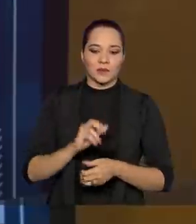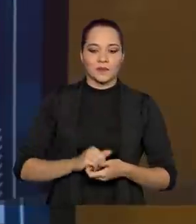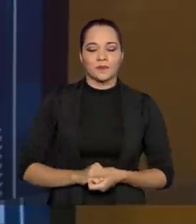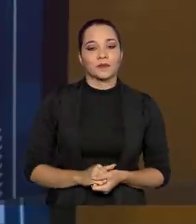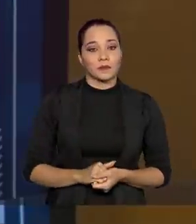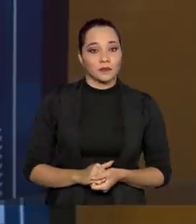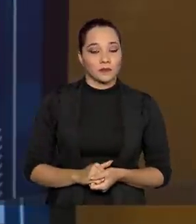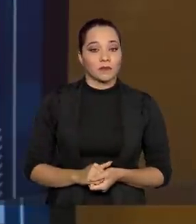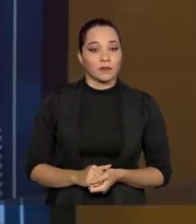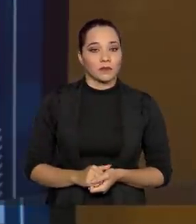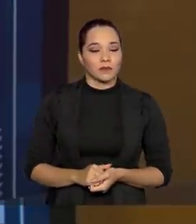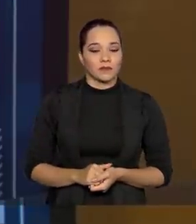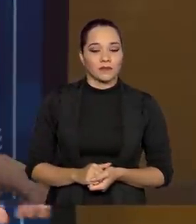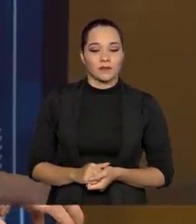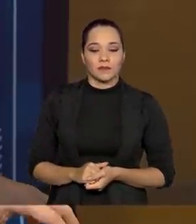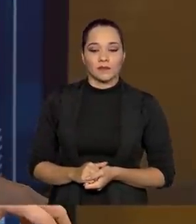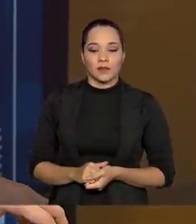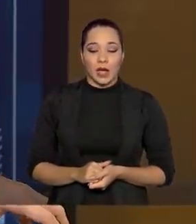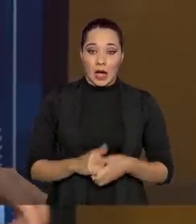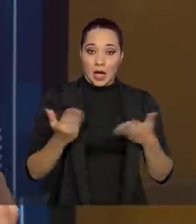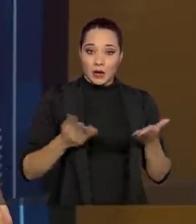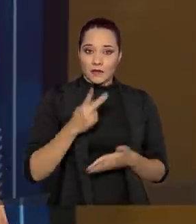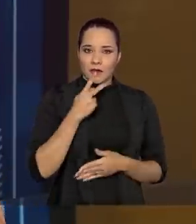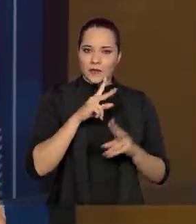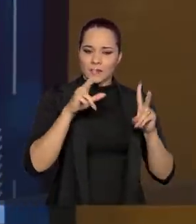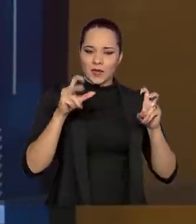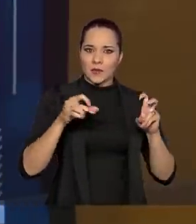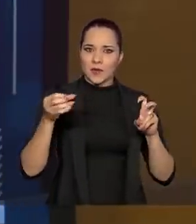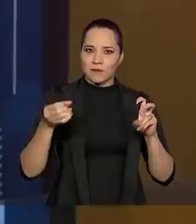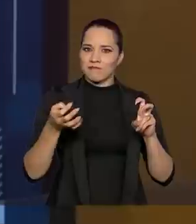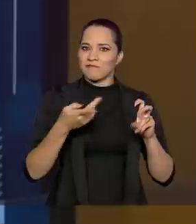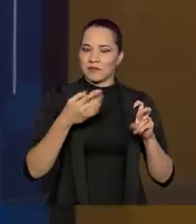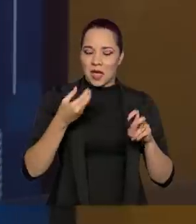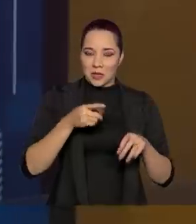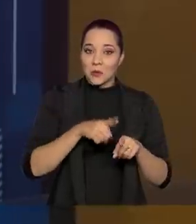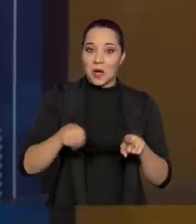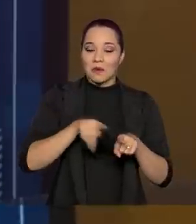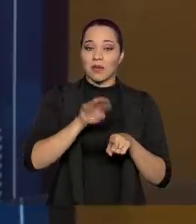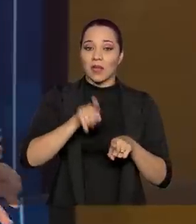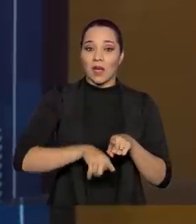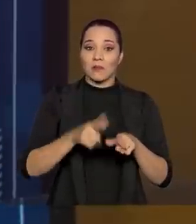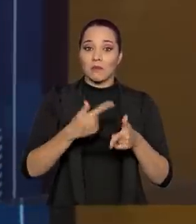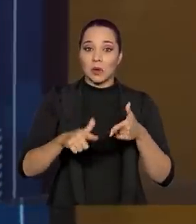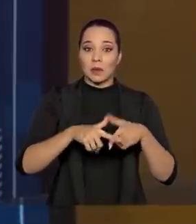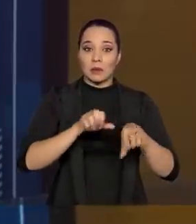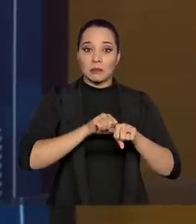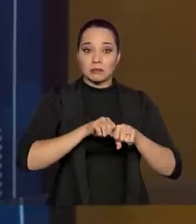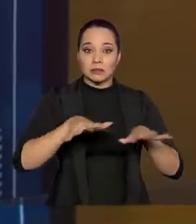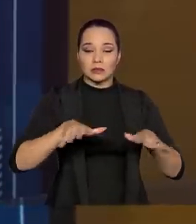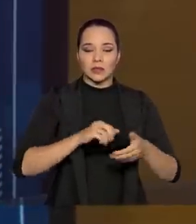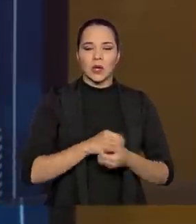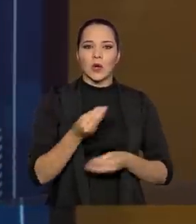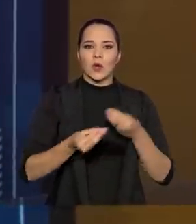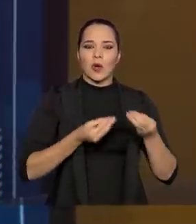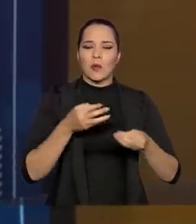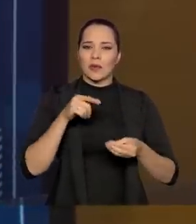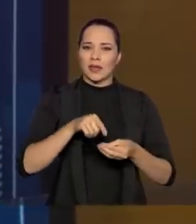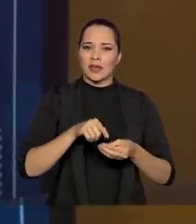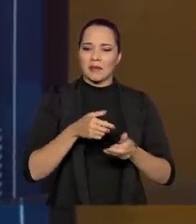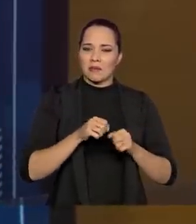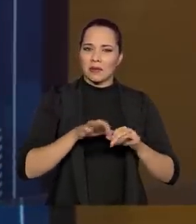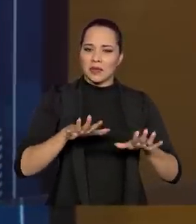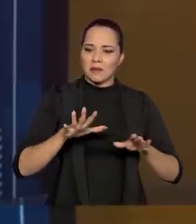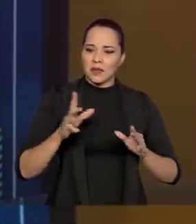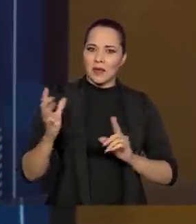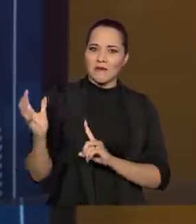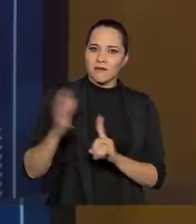agora, trazendo um tema super atual, a questão da pandemia, como é que essa questão mexeu ali com a Senacom?